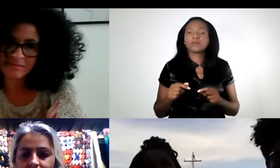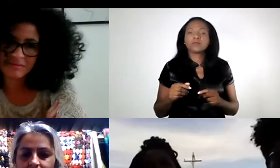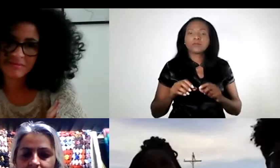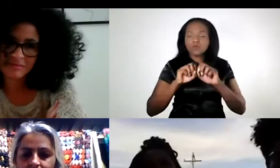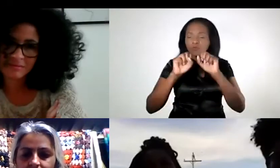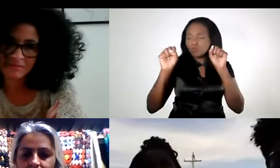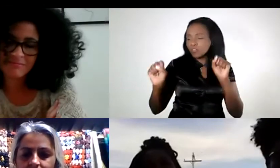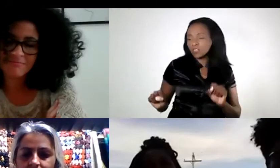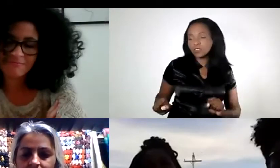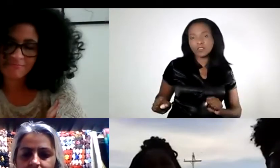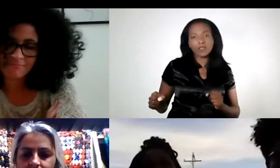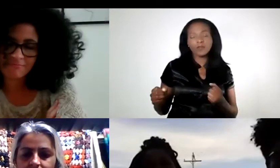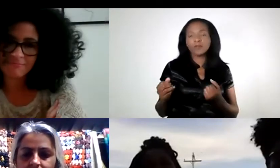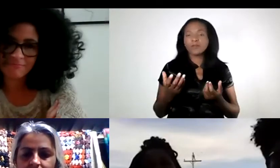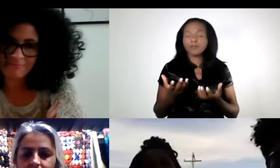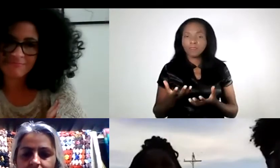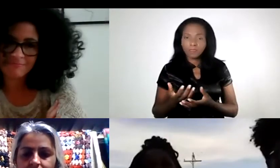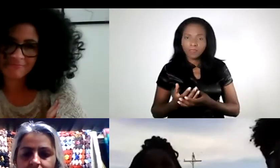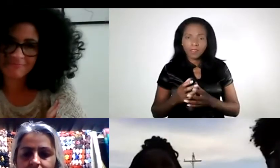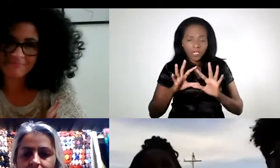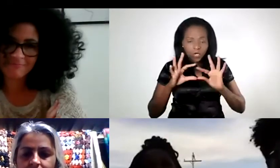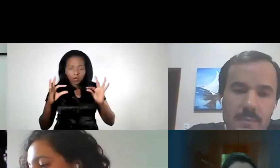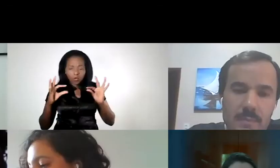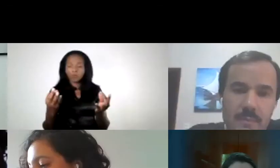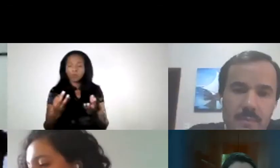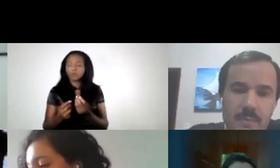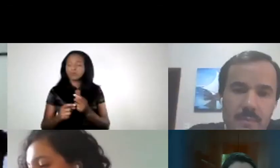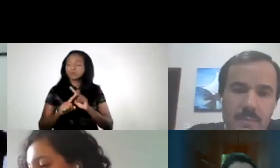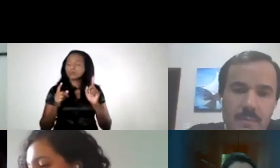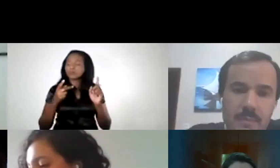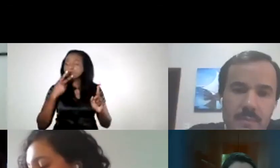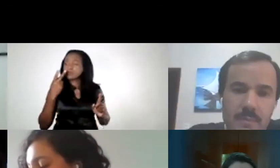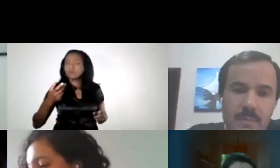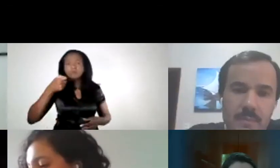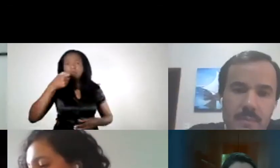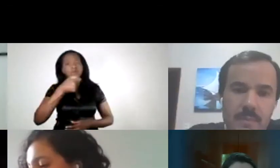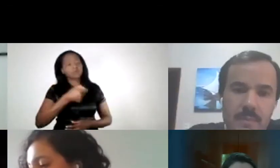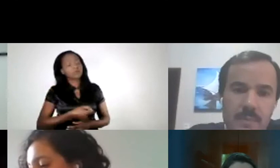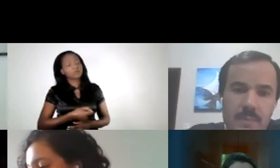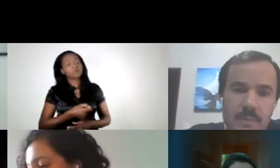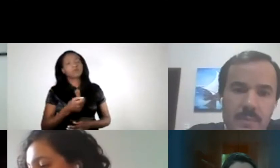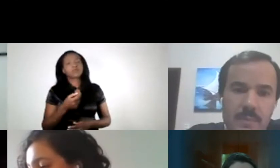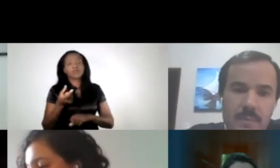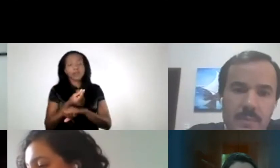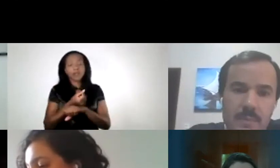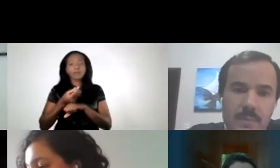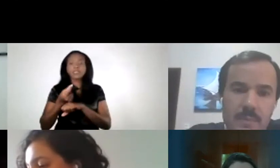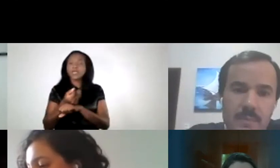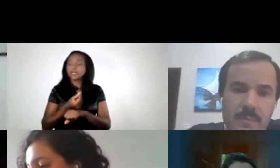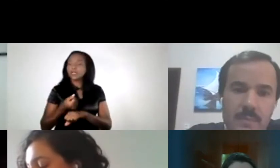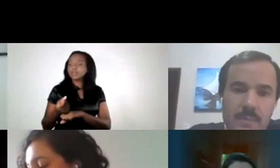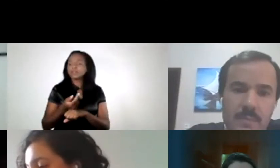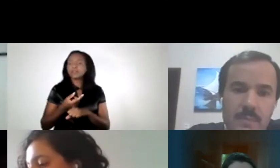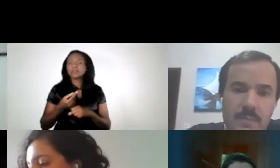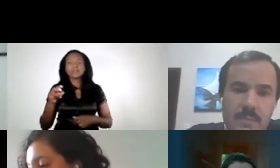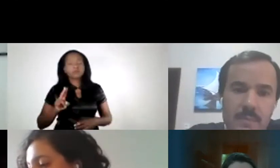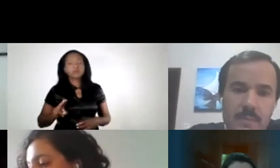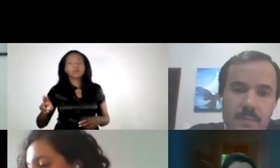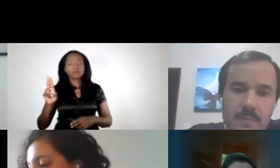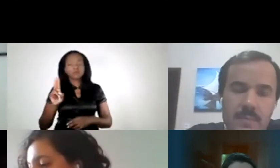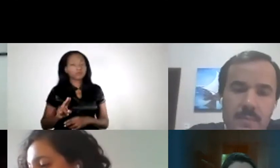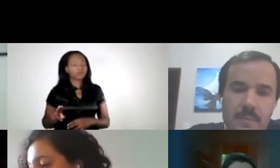sistema, né, e complexo, mas eu digo assim, de uma imposição capitalista, né, do consumo.